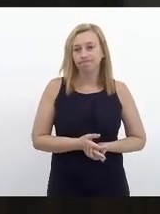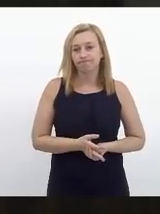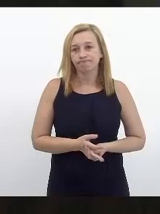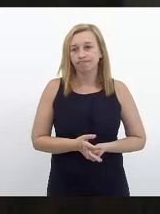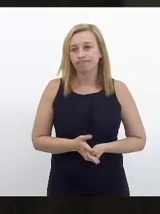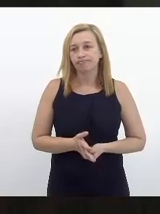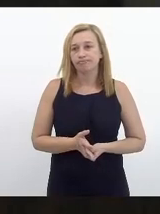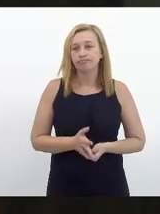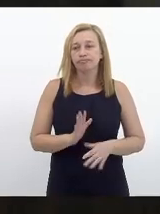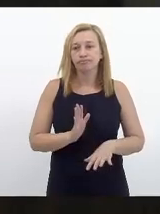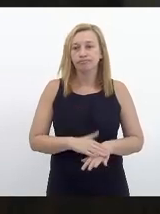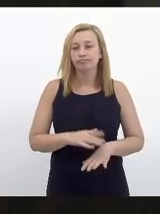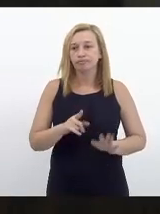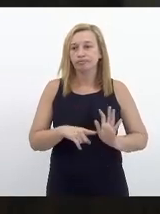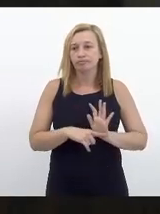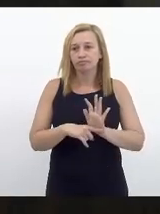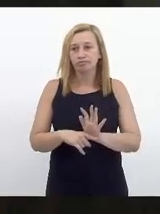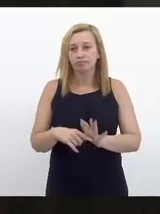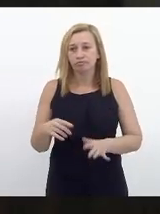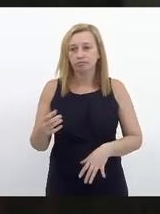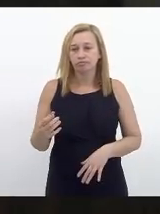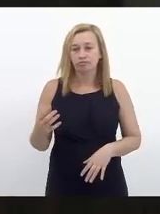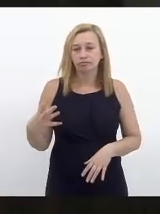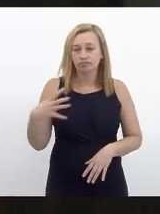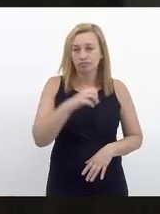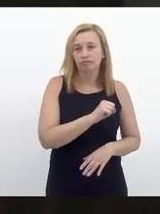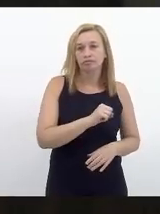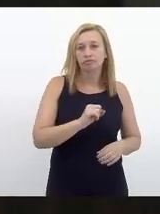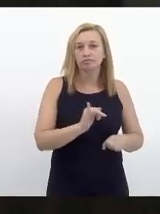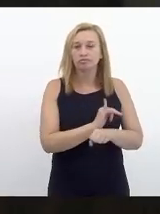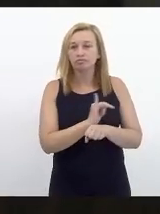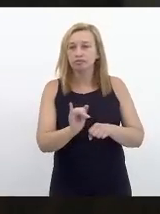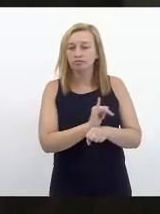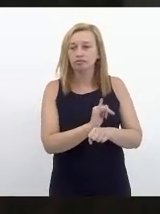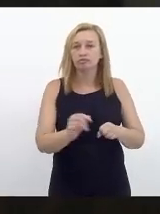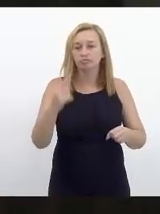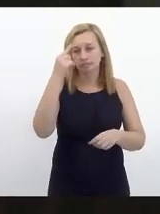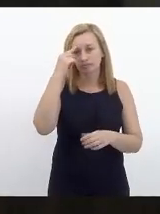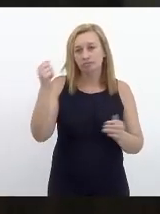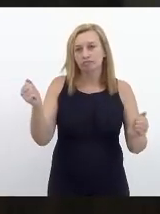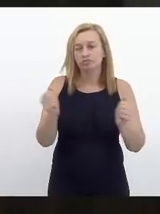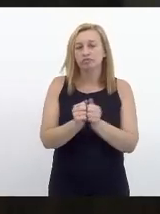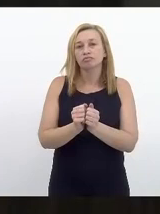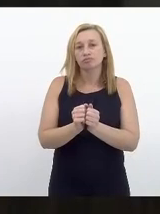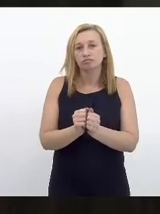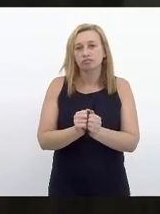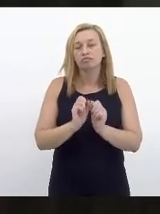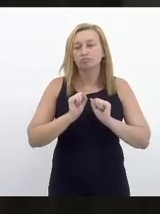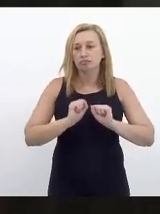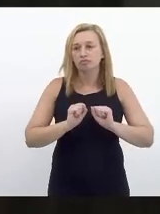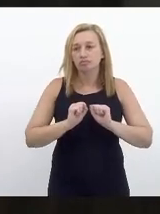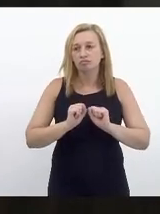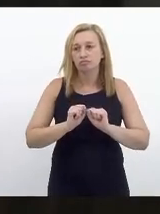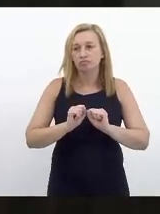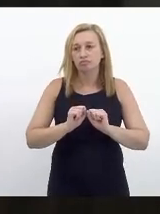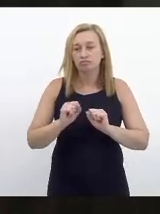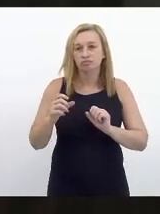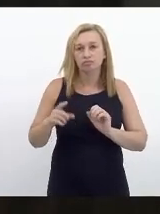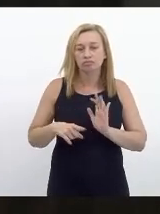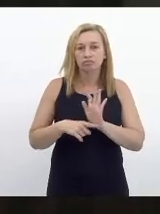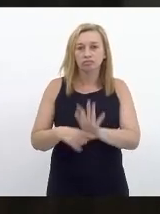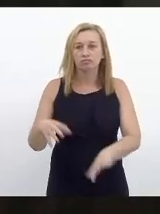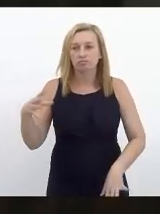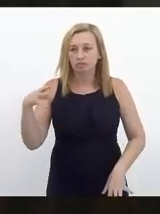com mais o auxílio emergencial, mas é preciso tomar outras medidas pensadas juntos para que a gente possa socorrer